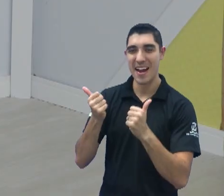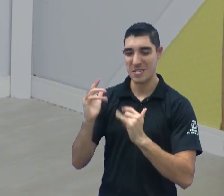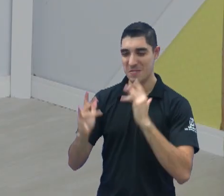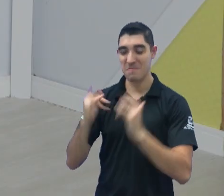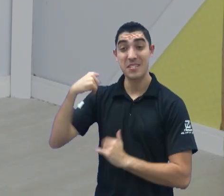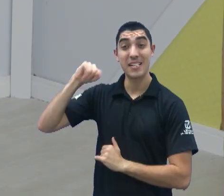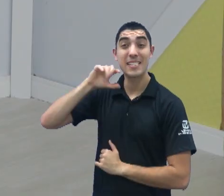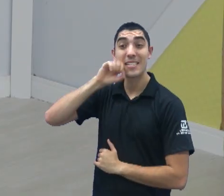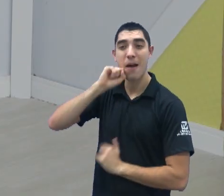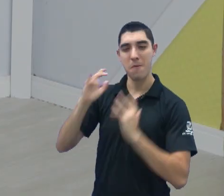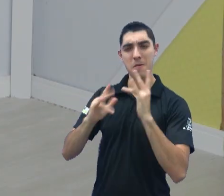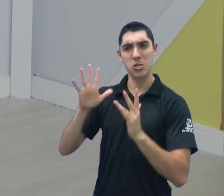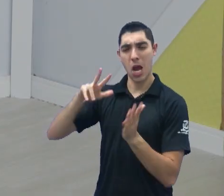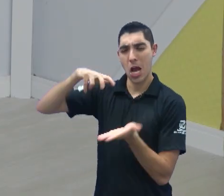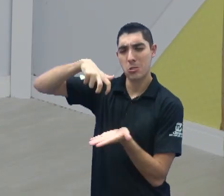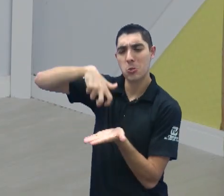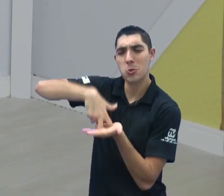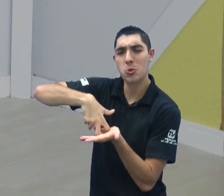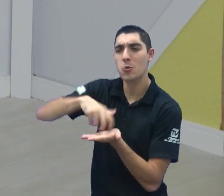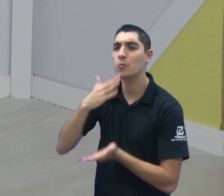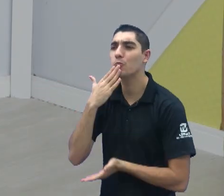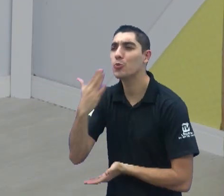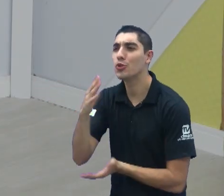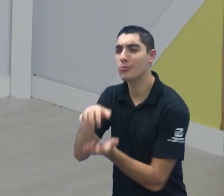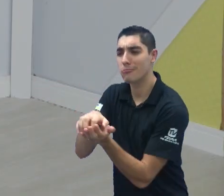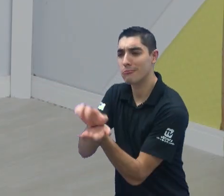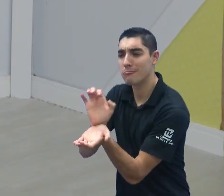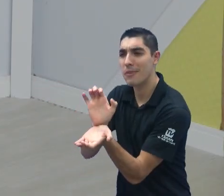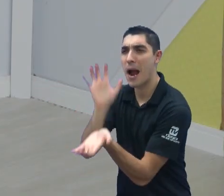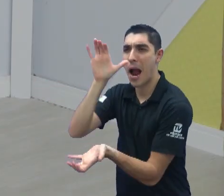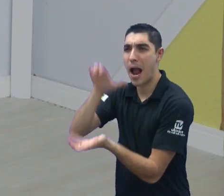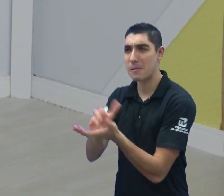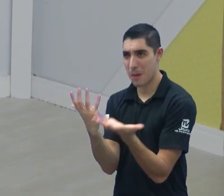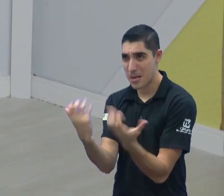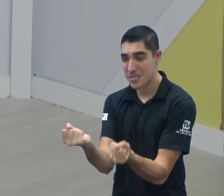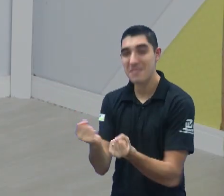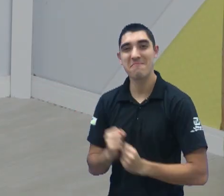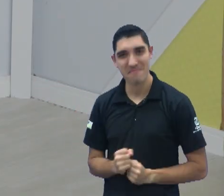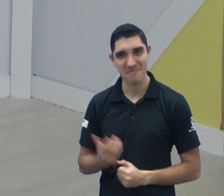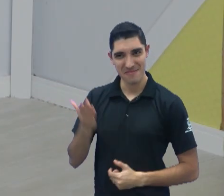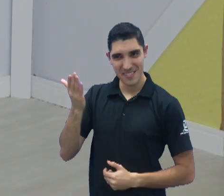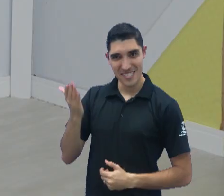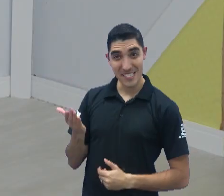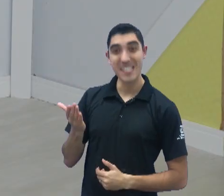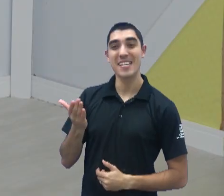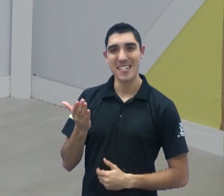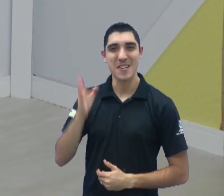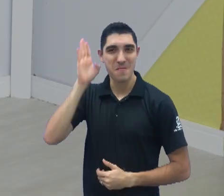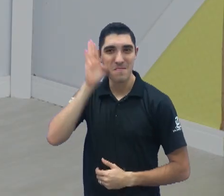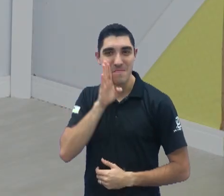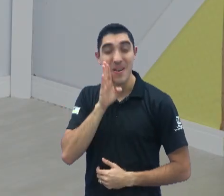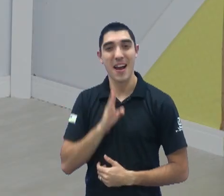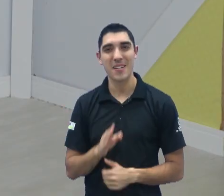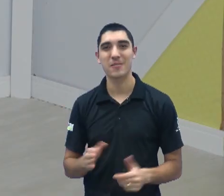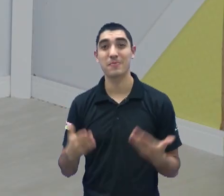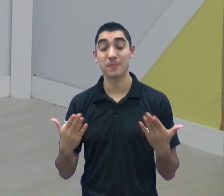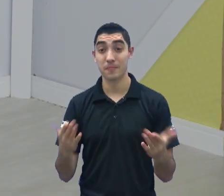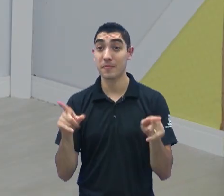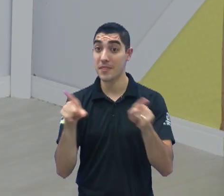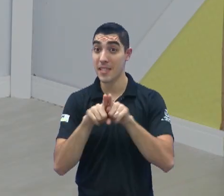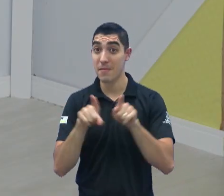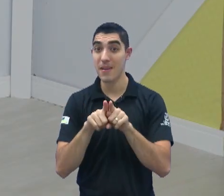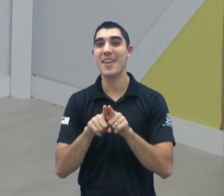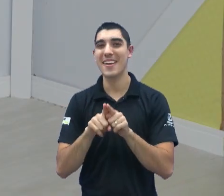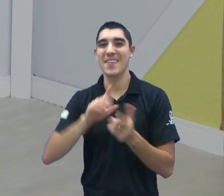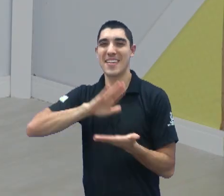sábado, ajoelhou para pedir a noiva em casamento. Que beleza, hein? Esse é o nosso Paulito romântico, Paulito. Muito bem. E aqui com a gente também